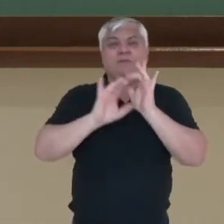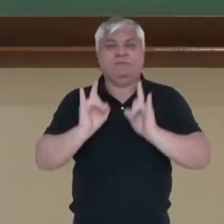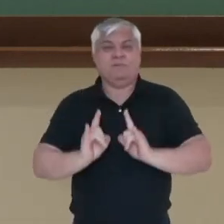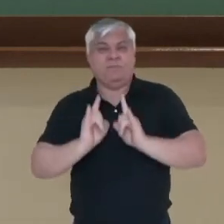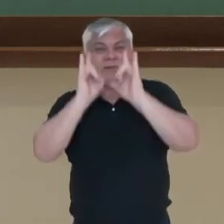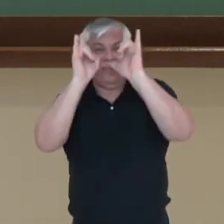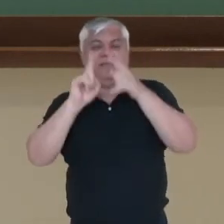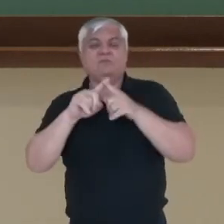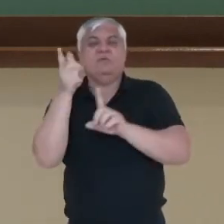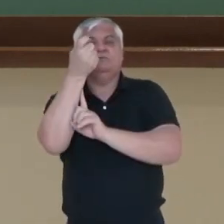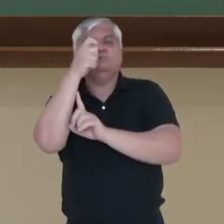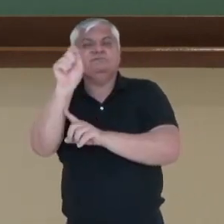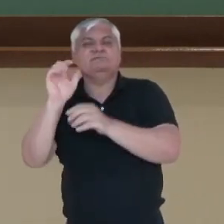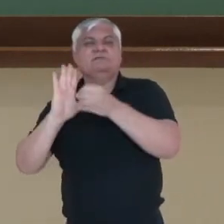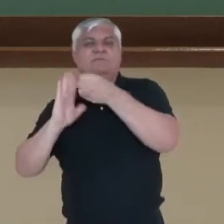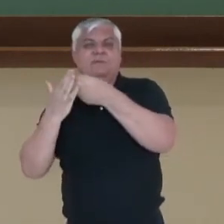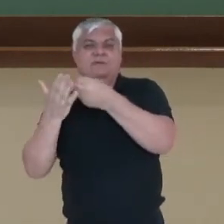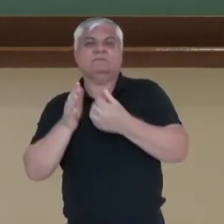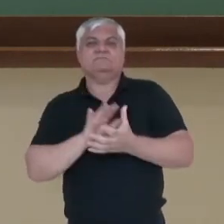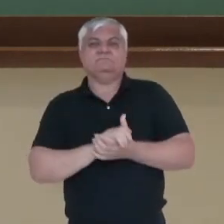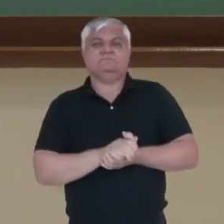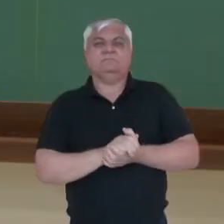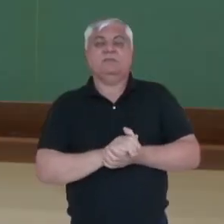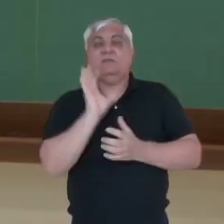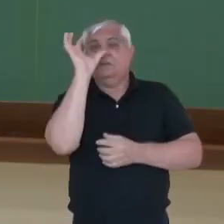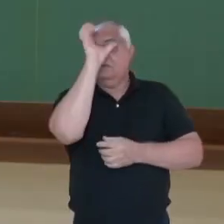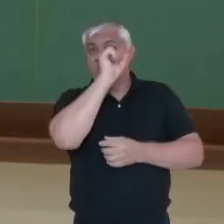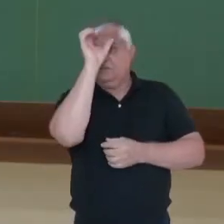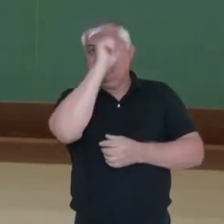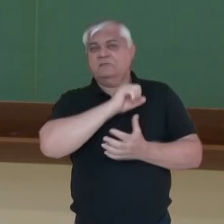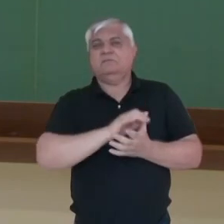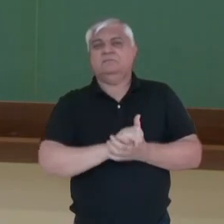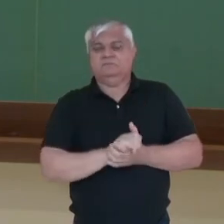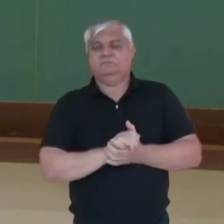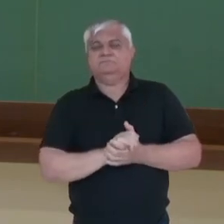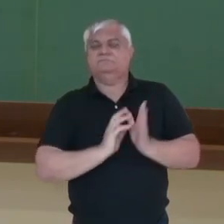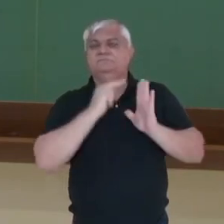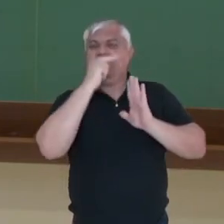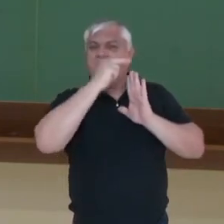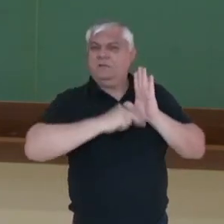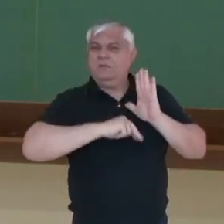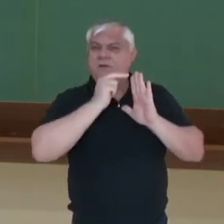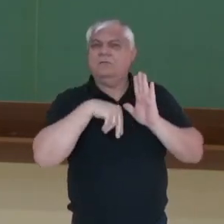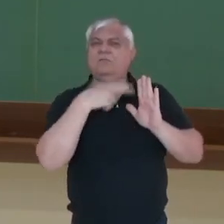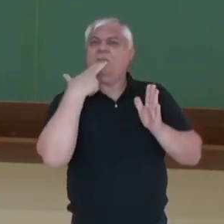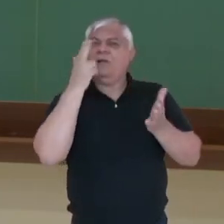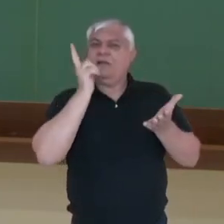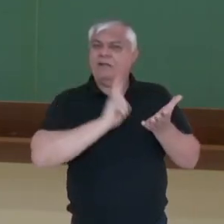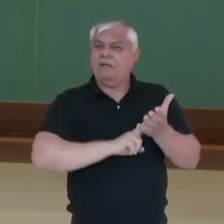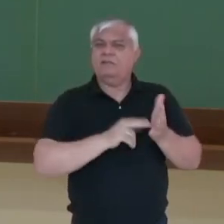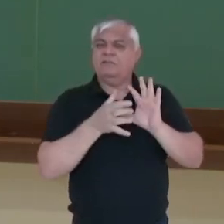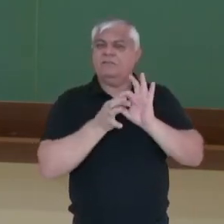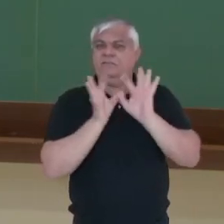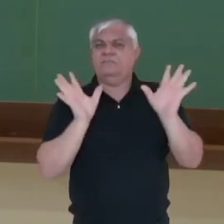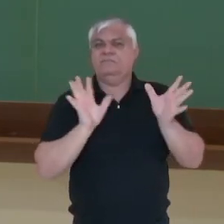de bairros, etc. O que aprendemos? Lemos e interpretamos uma carta